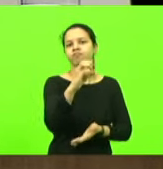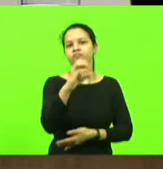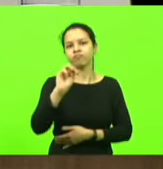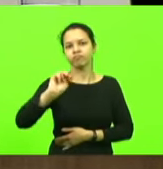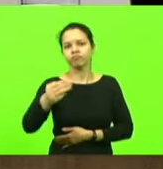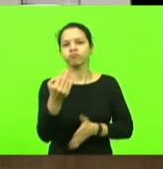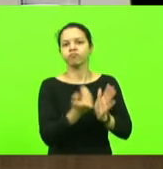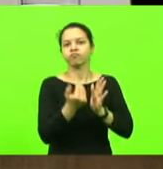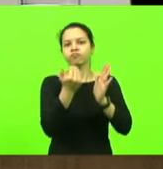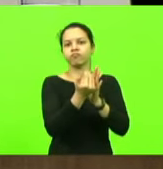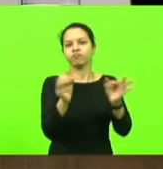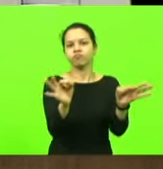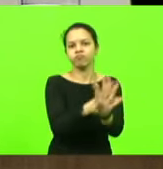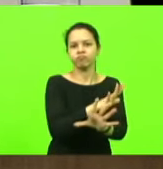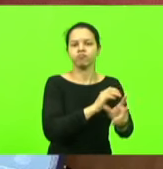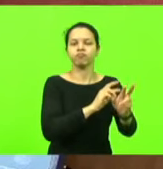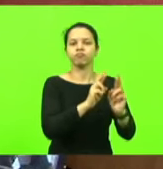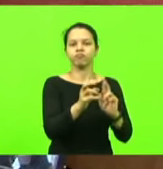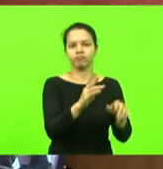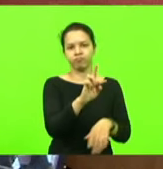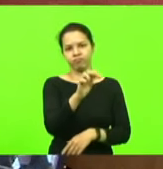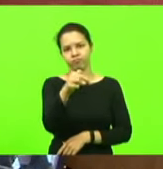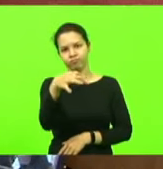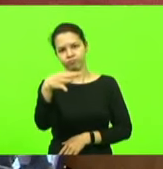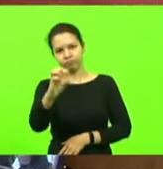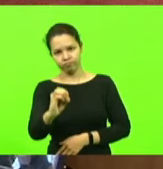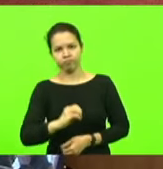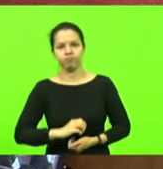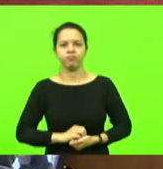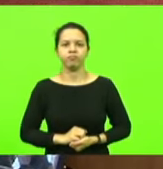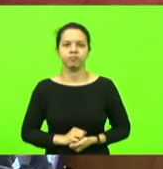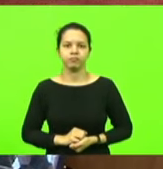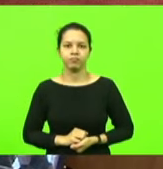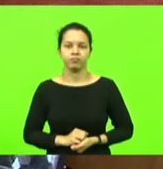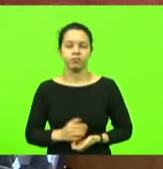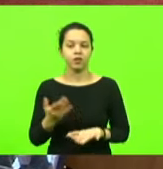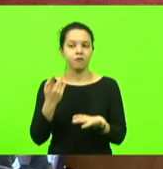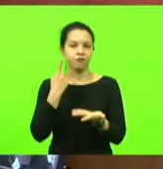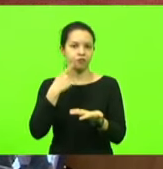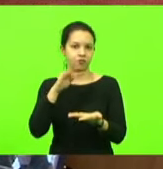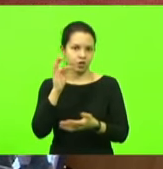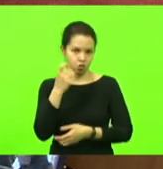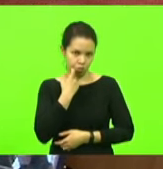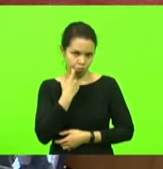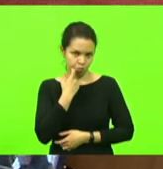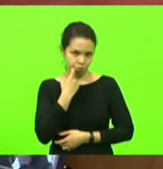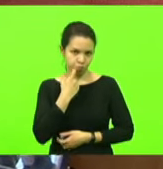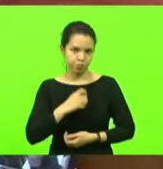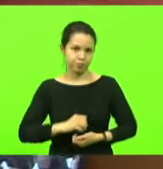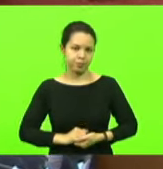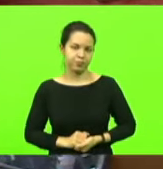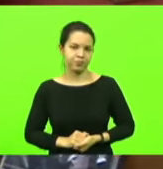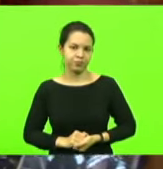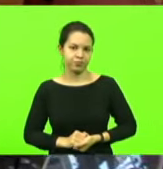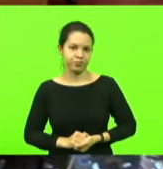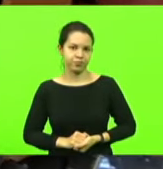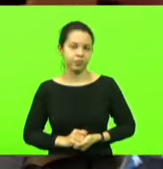conclusão da BR-470. Com a palavra o deputado Frigo. Também gostaria de me inscrever,